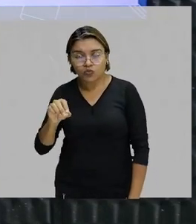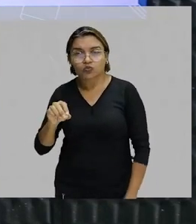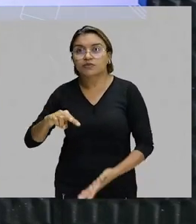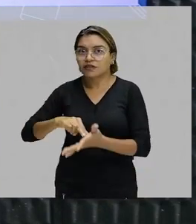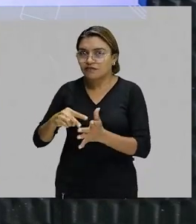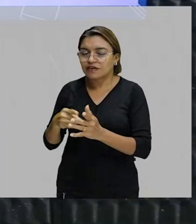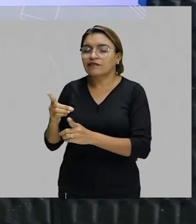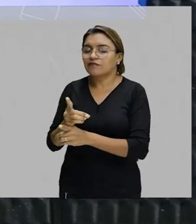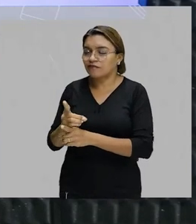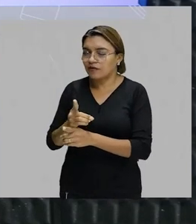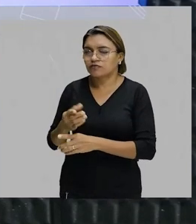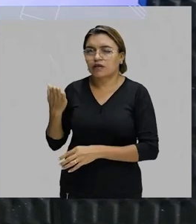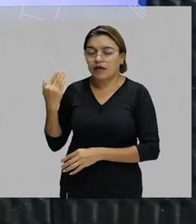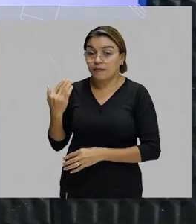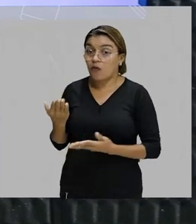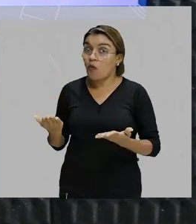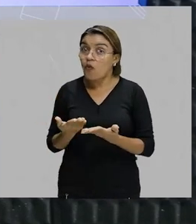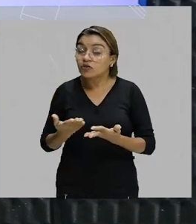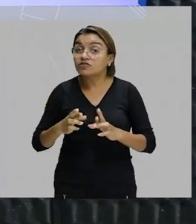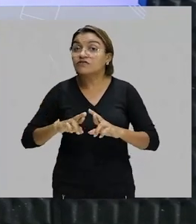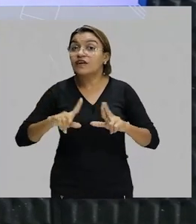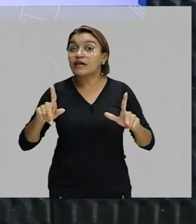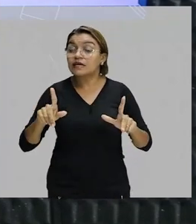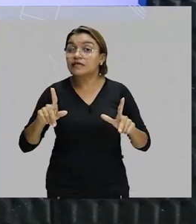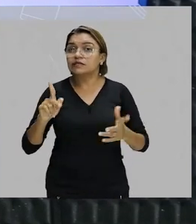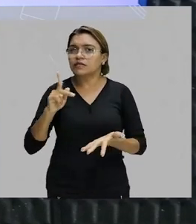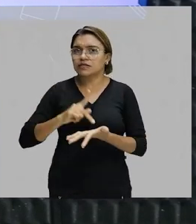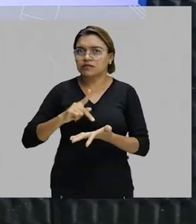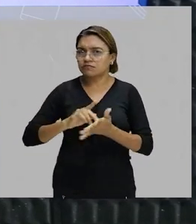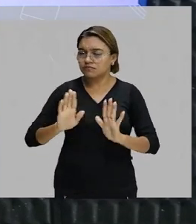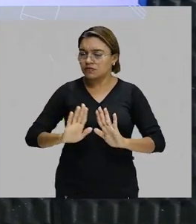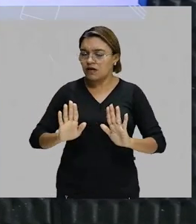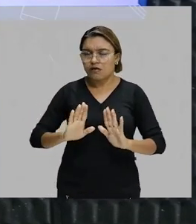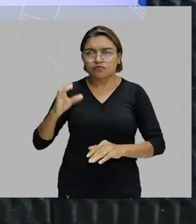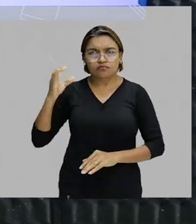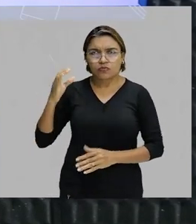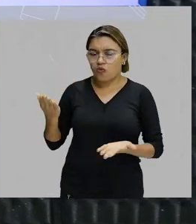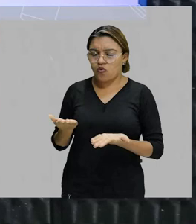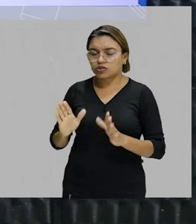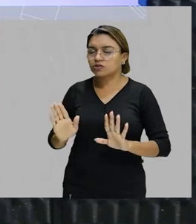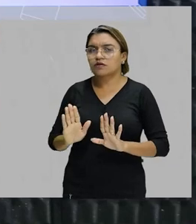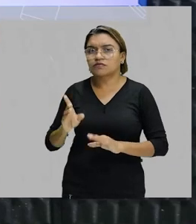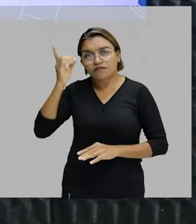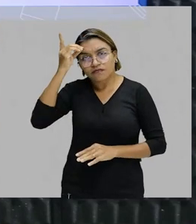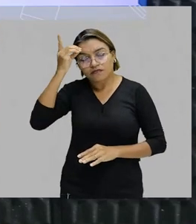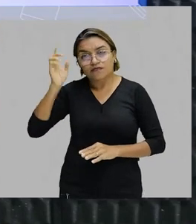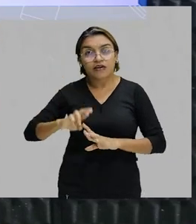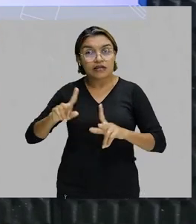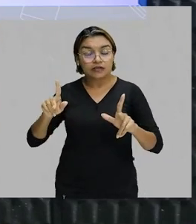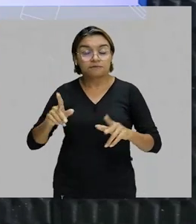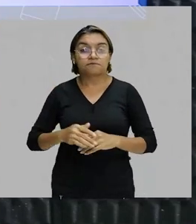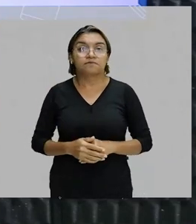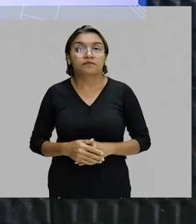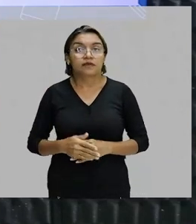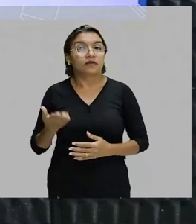nada a ver não tem nenhum tipo de validade ou legitimação científica essas ideias aí que são as teorias aais